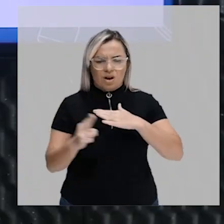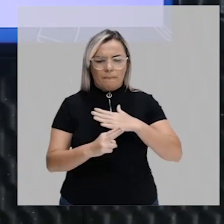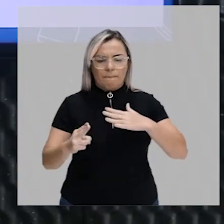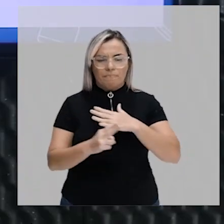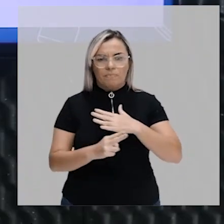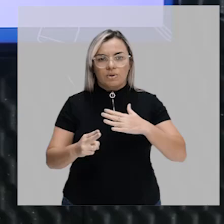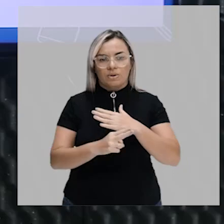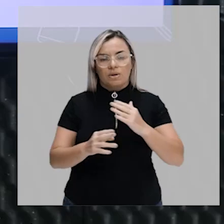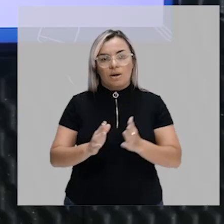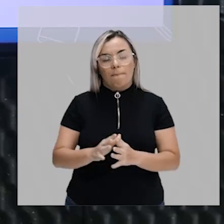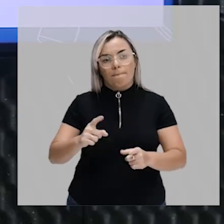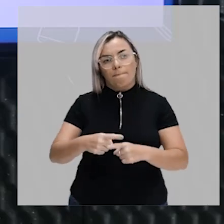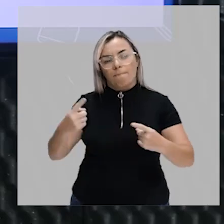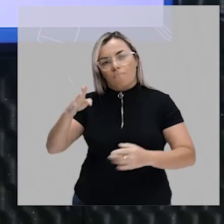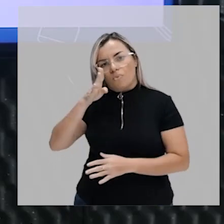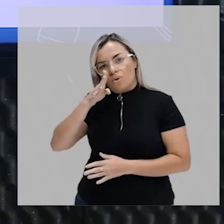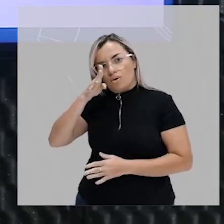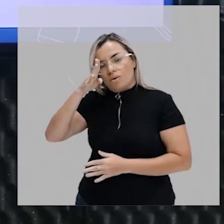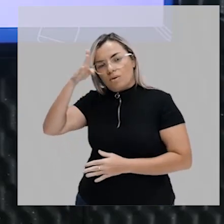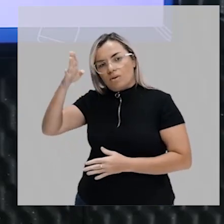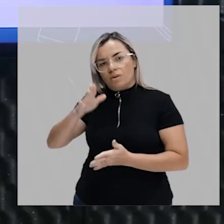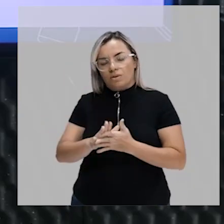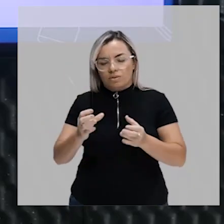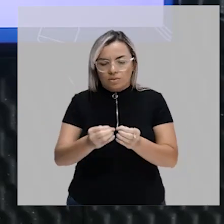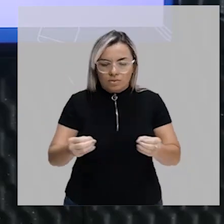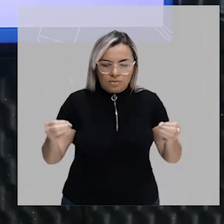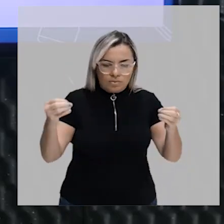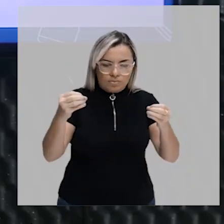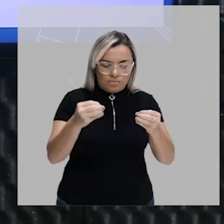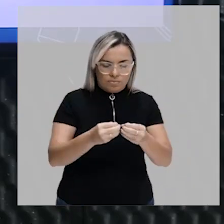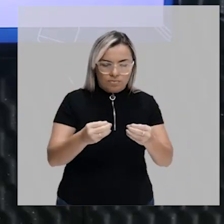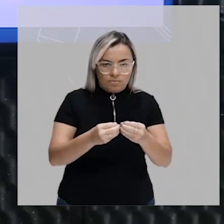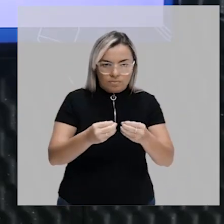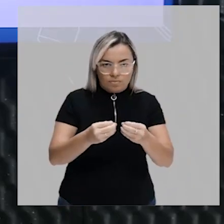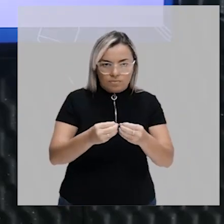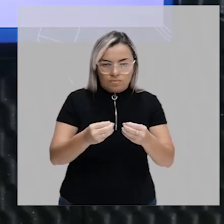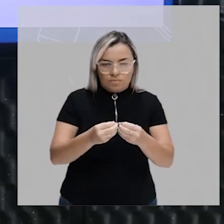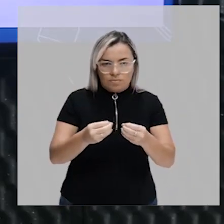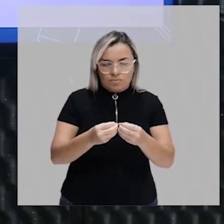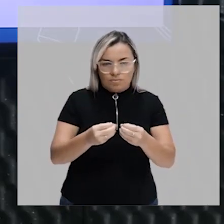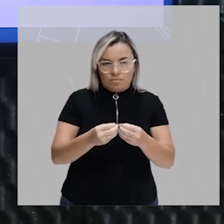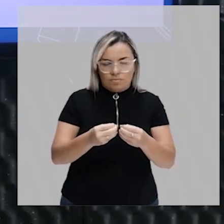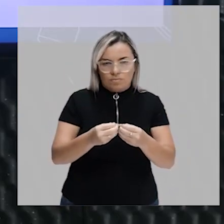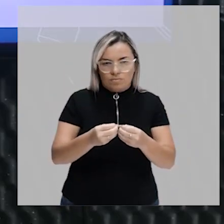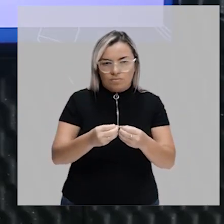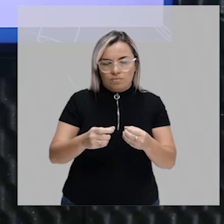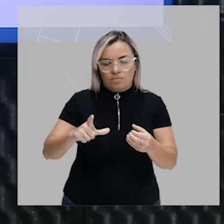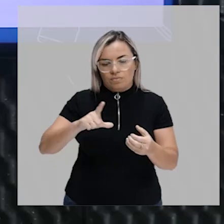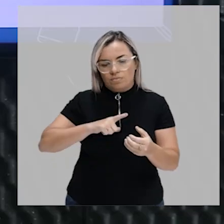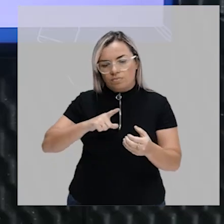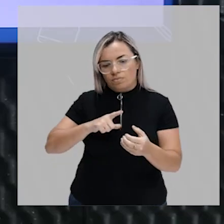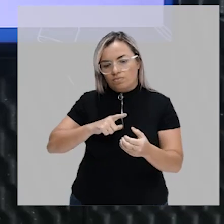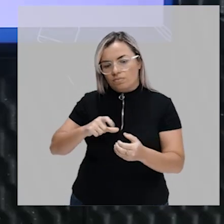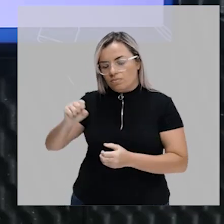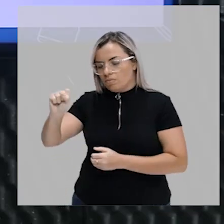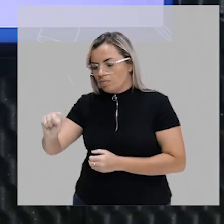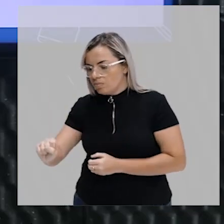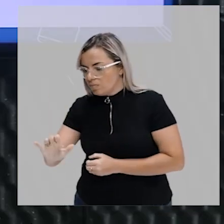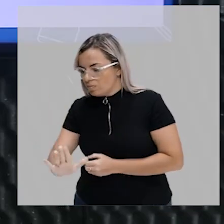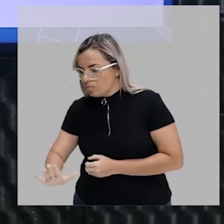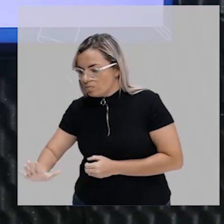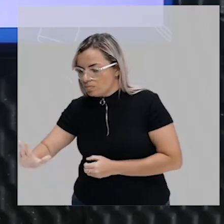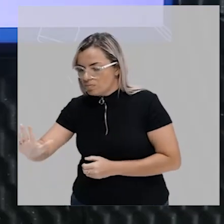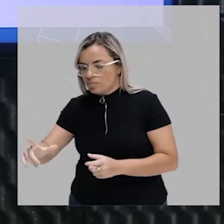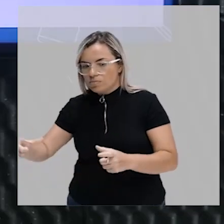urbanização, mas principalmente ali pela proximidade, tá certo? Que vai ter com essa região concentrada, né, que Milton